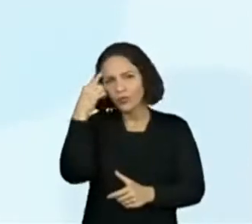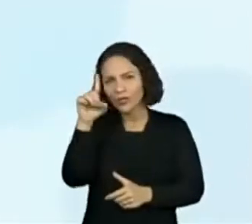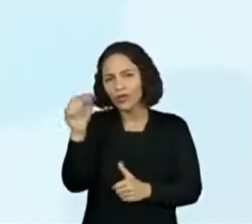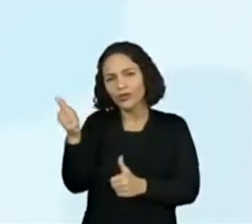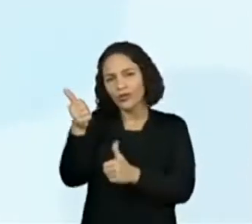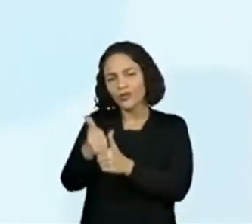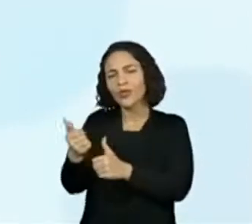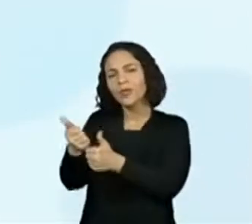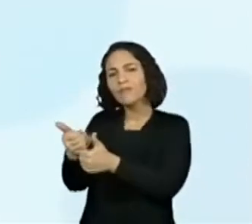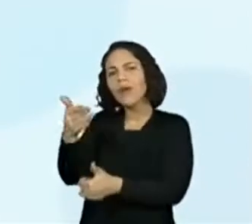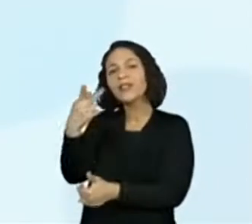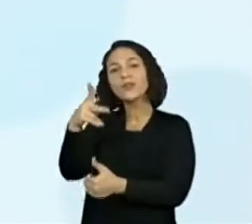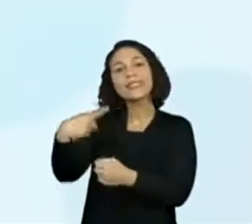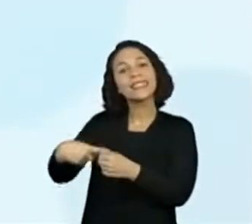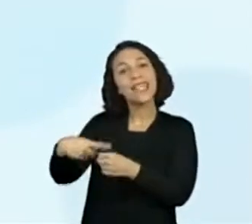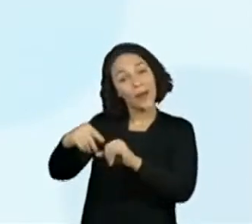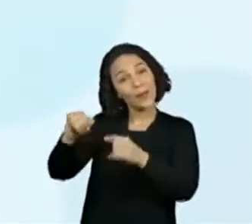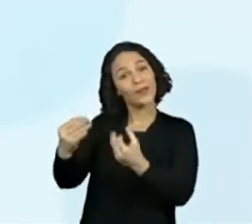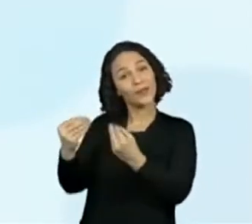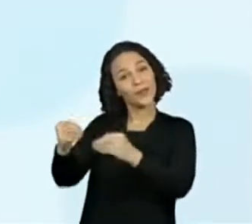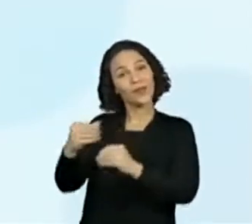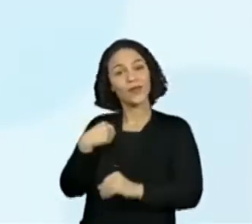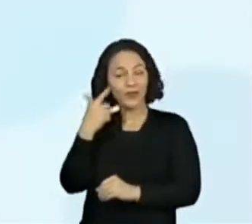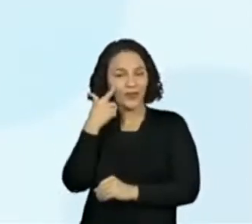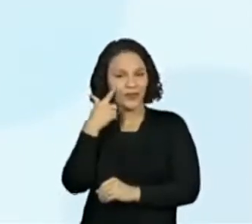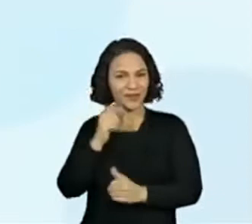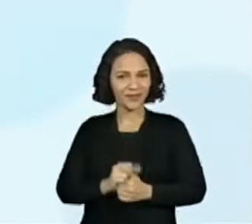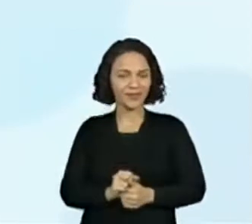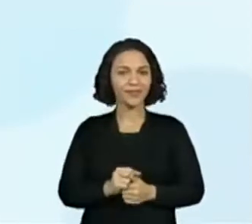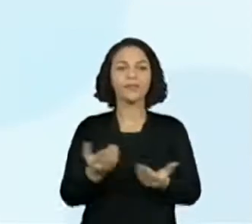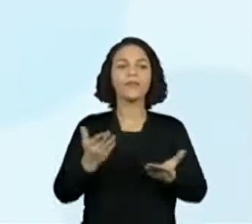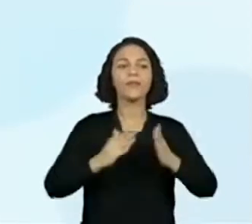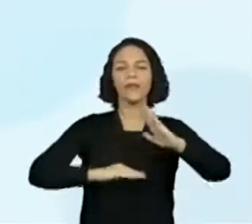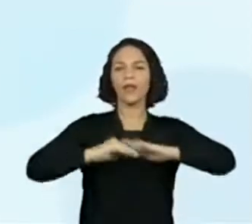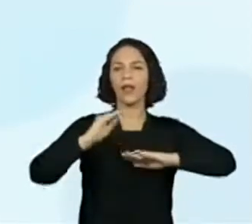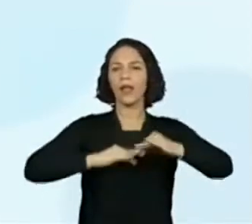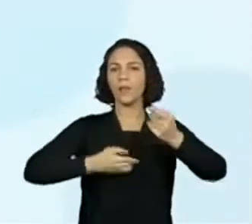está falando, por favor, nossa habilidade.